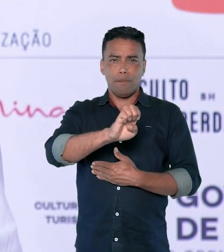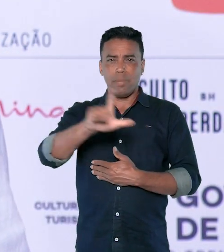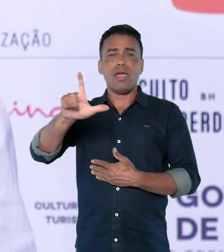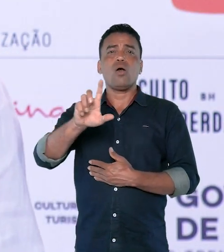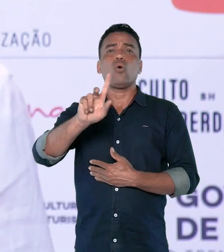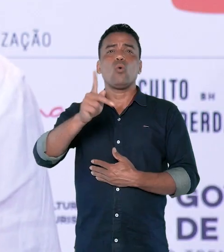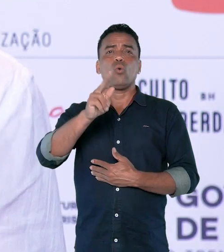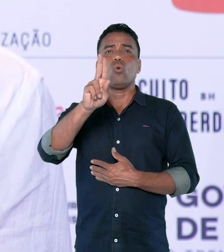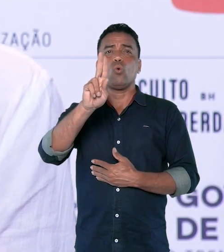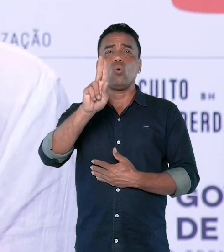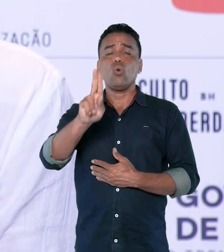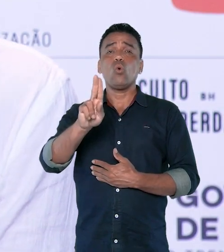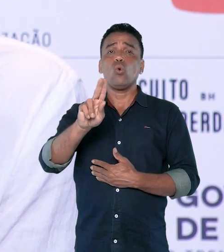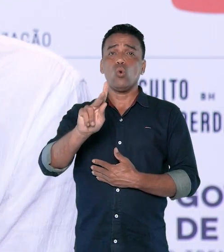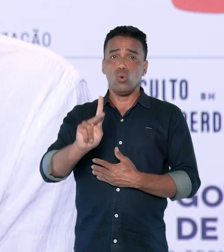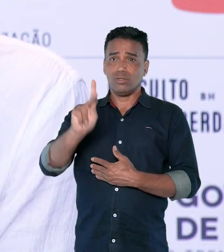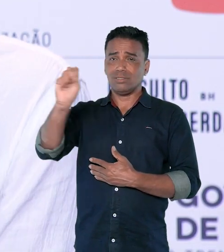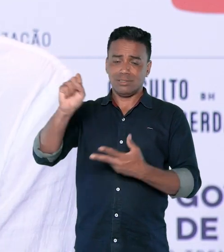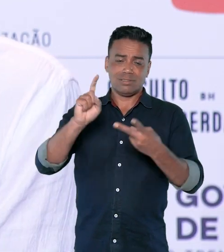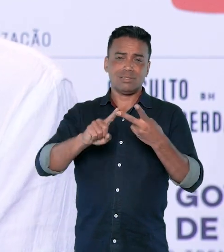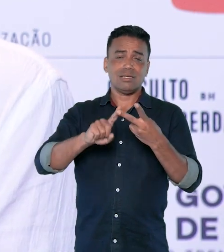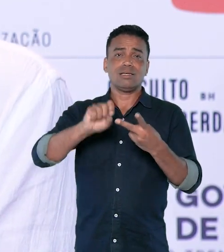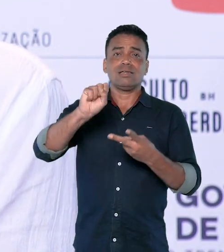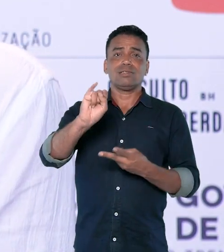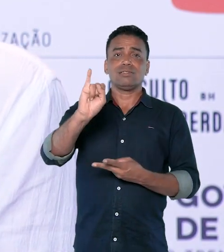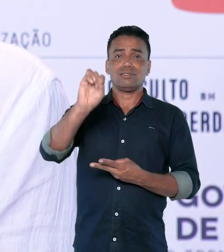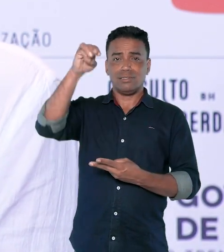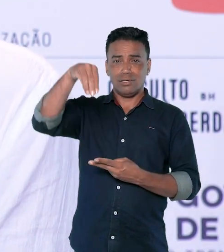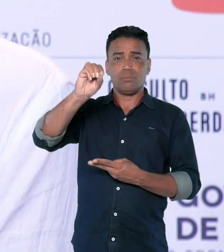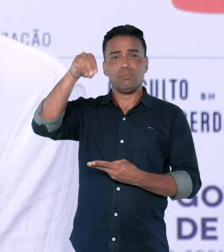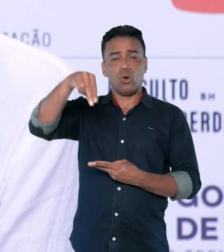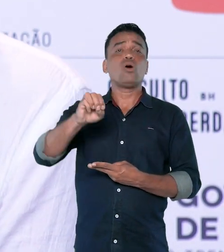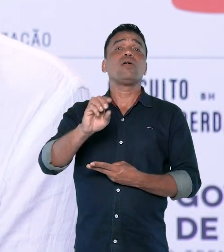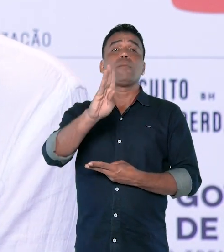de Beauvoir comigo, né, eu dava trechos, né, para a gente ler, discutir e tal,